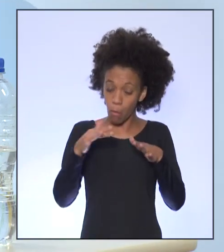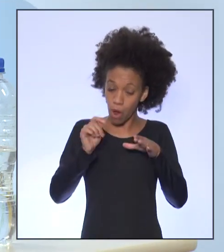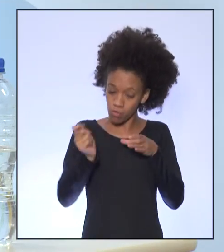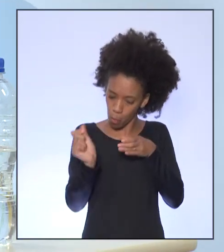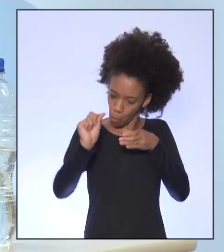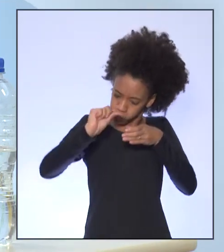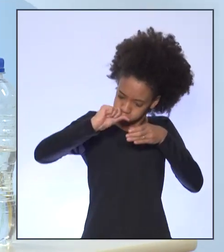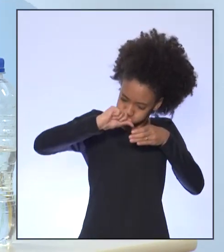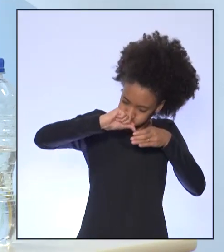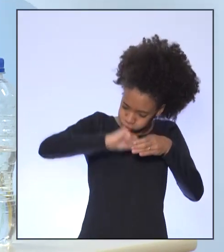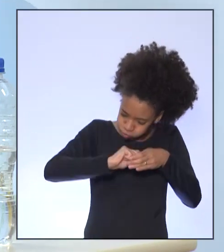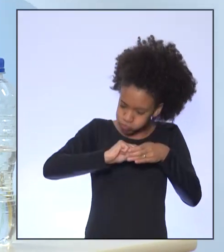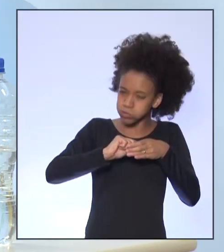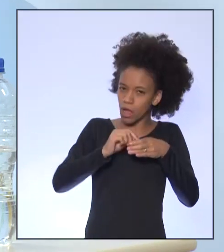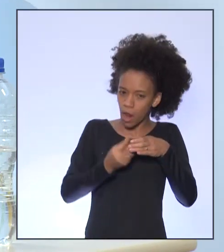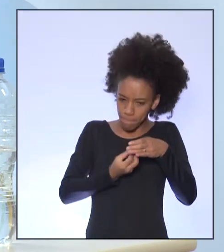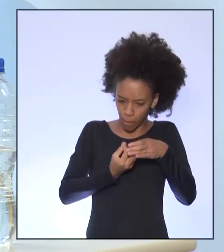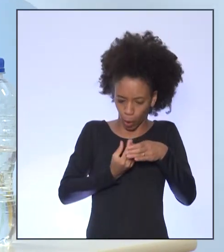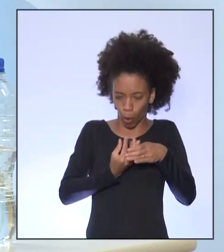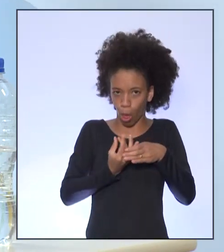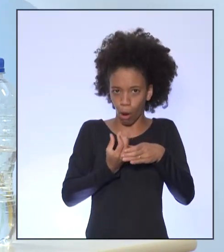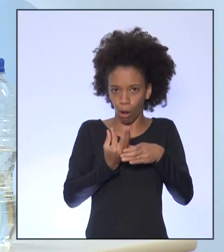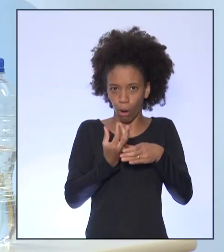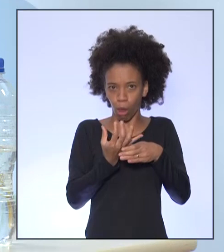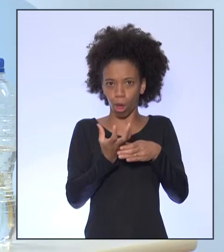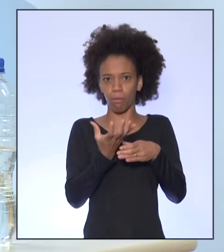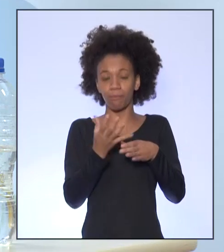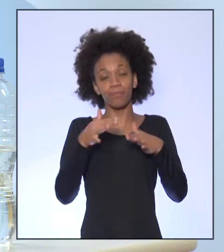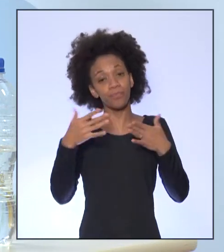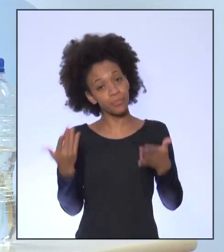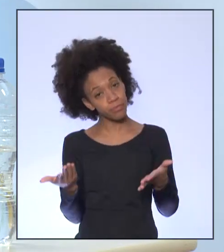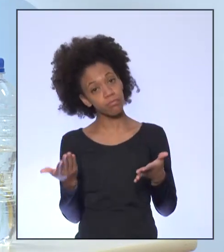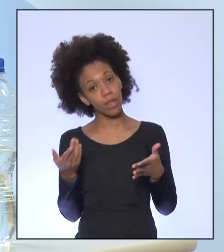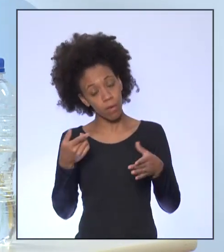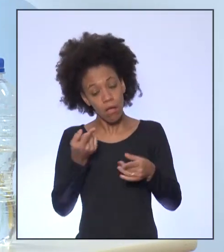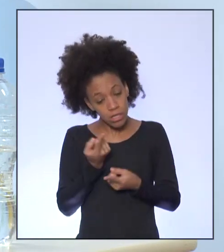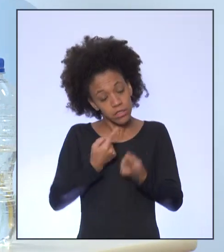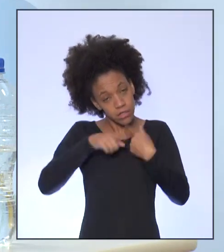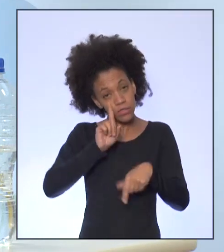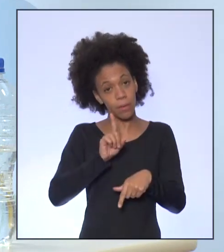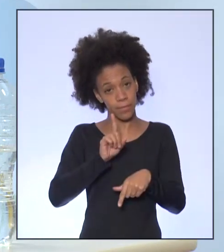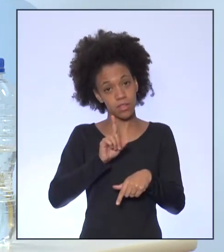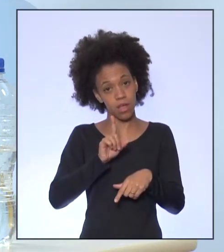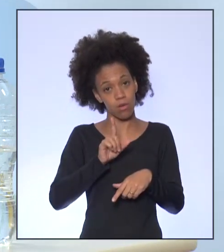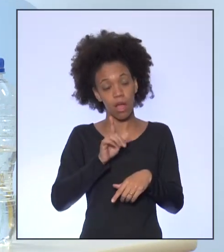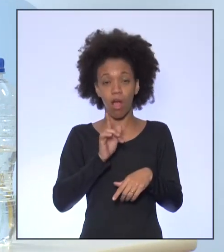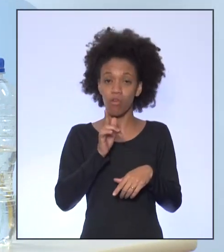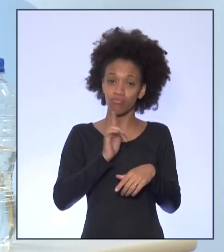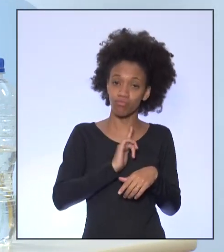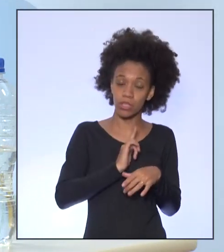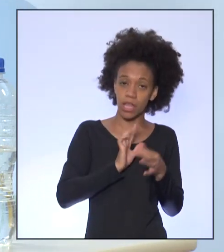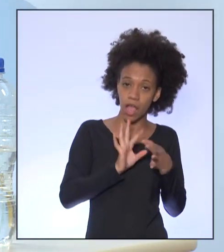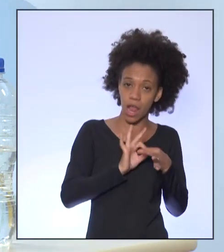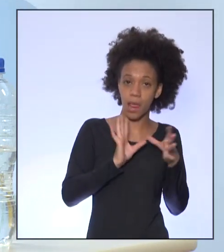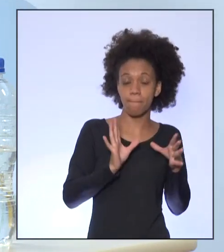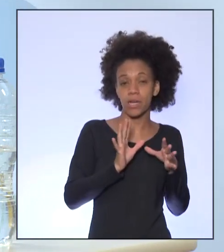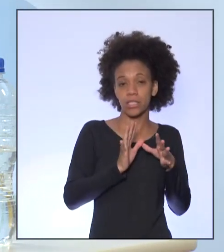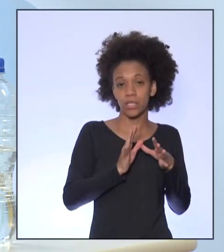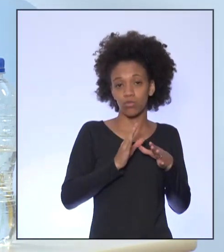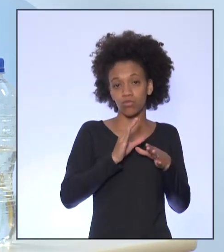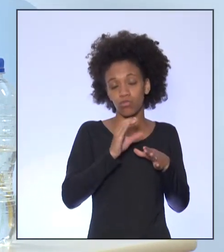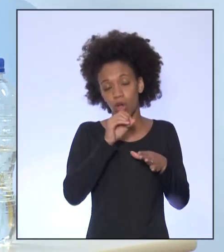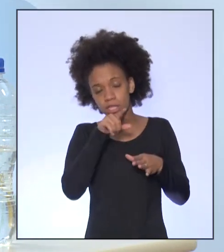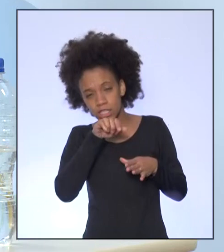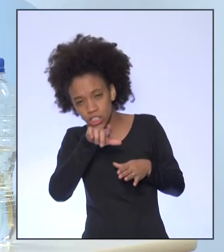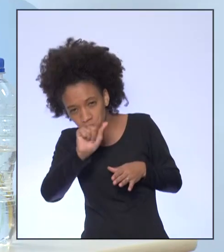água oxigenada, ela não borbulha, não faz bolhas. Então, isso daí é uma transformação, onde tem a liberação do gás oxigênio